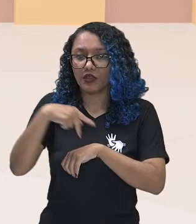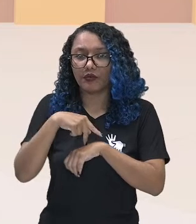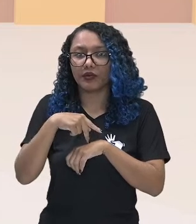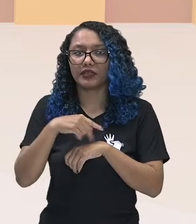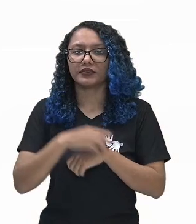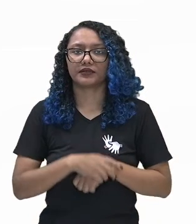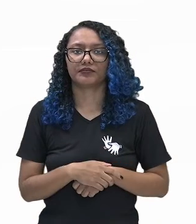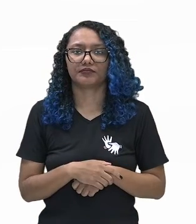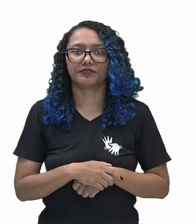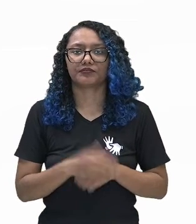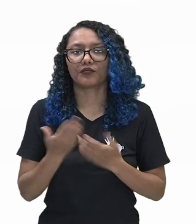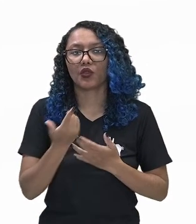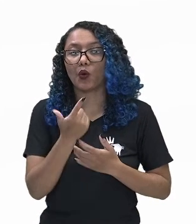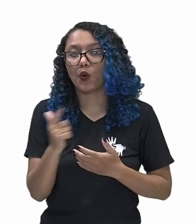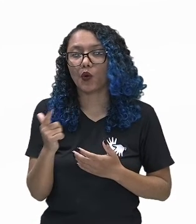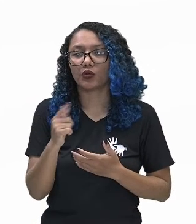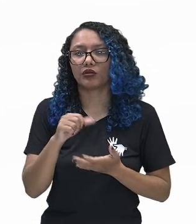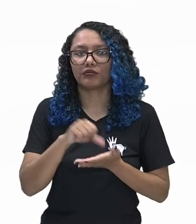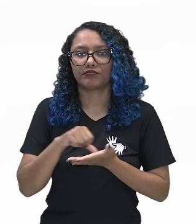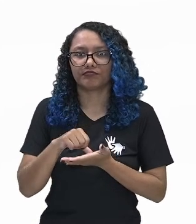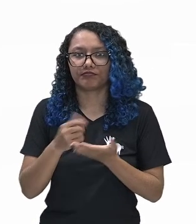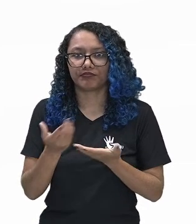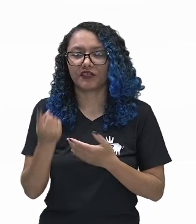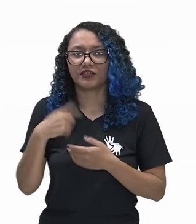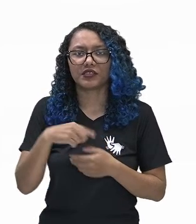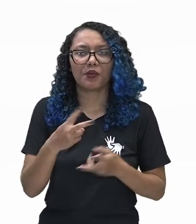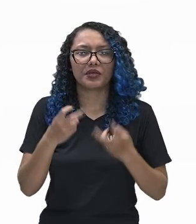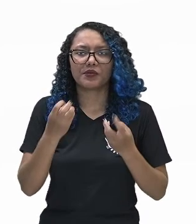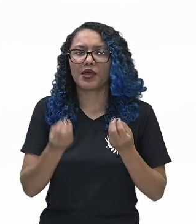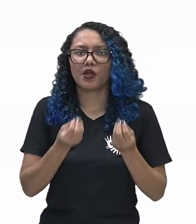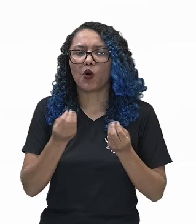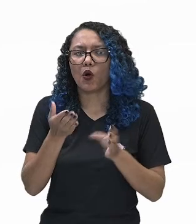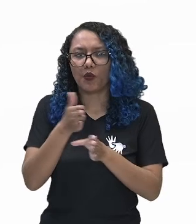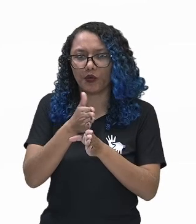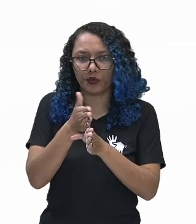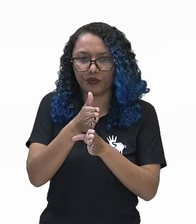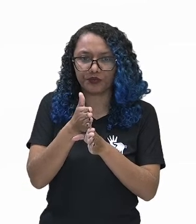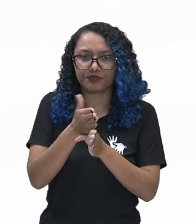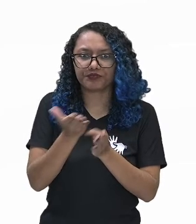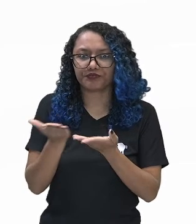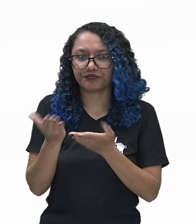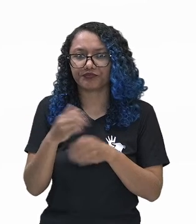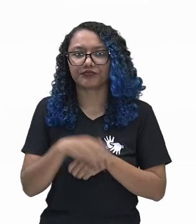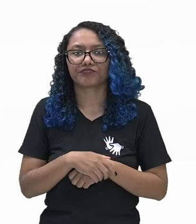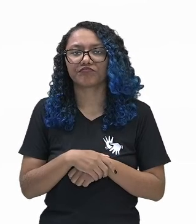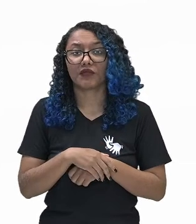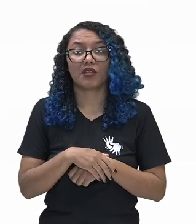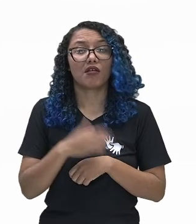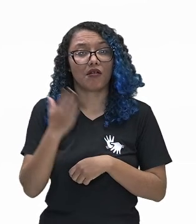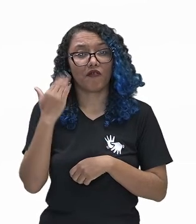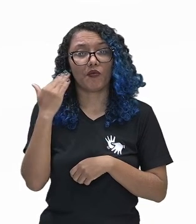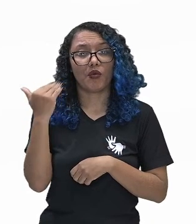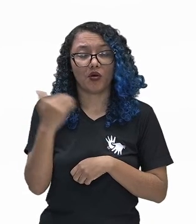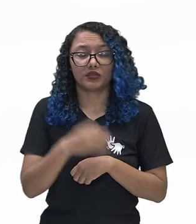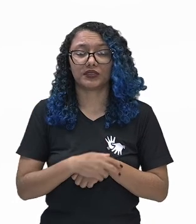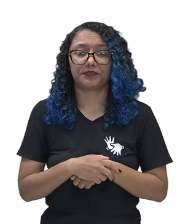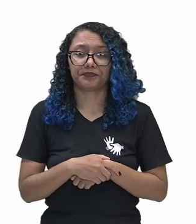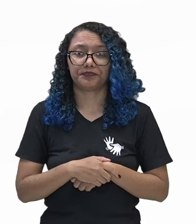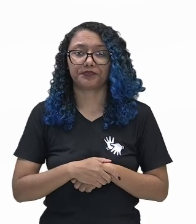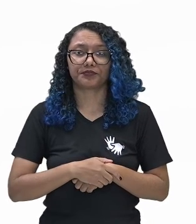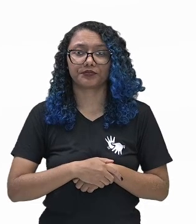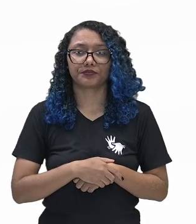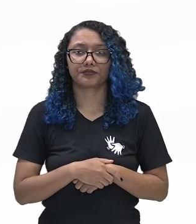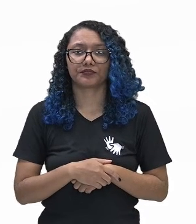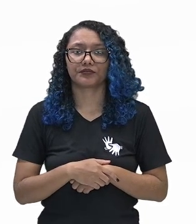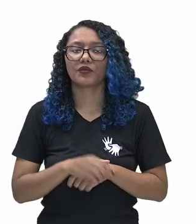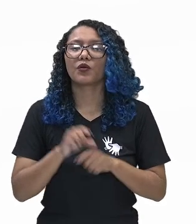para vocês observarem. Nesse mapa a gente tem aí a fronteira, né? Aqui, bastante conhecida, que é Colômbia,